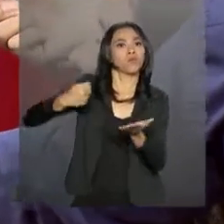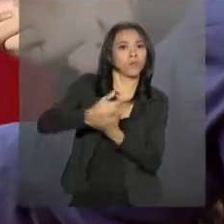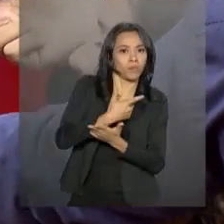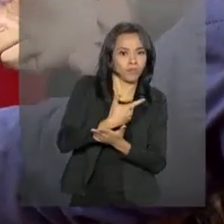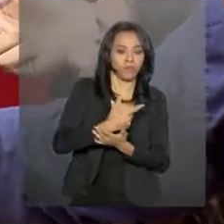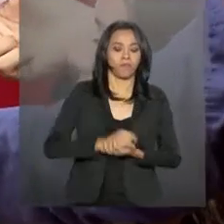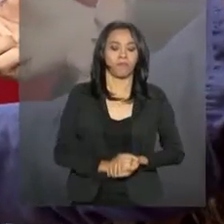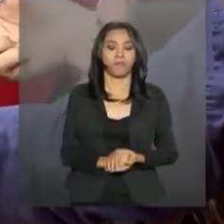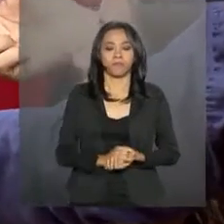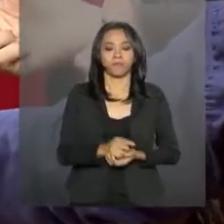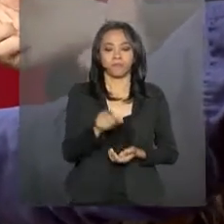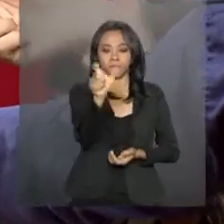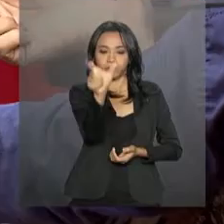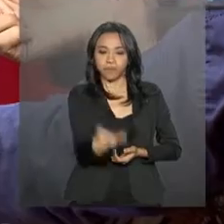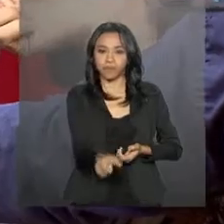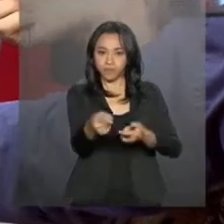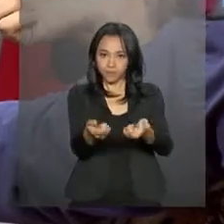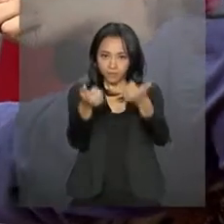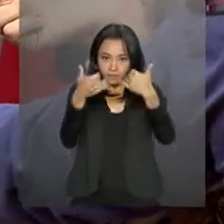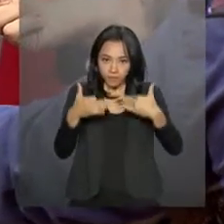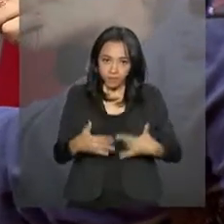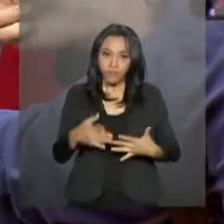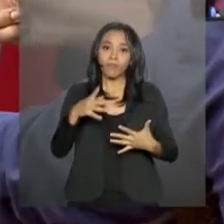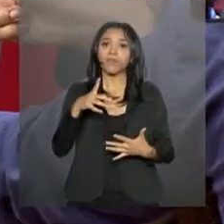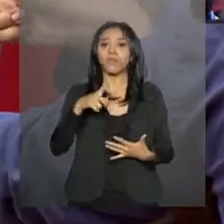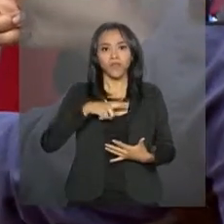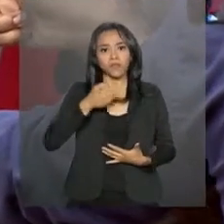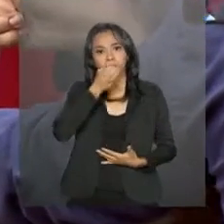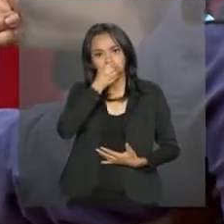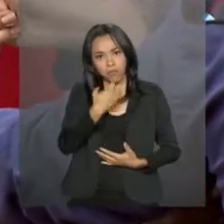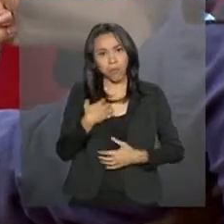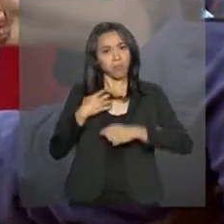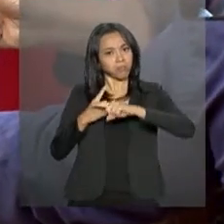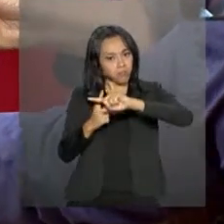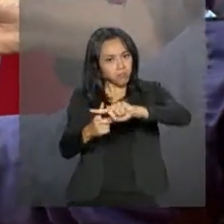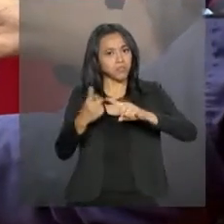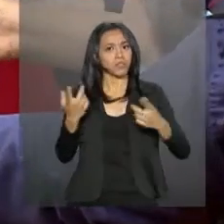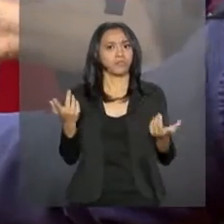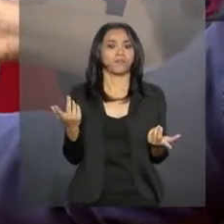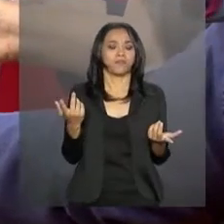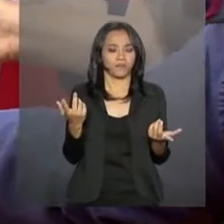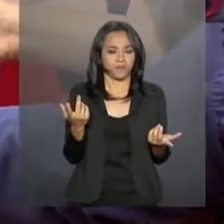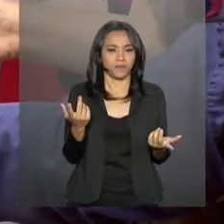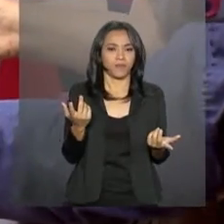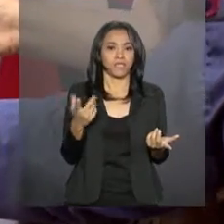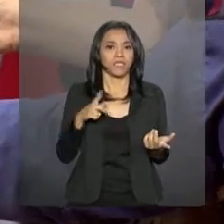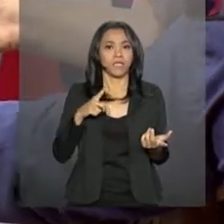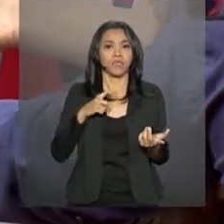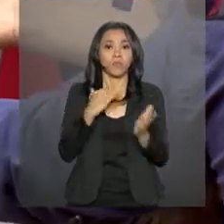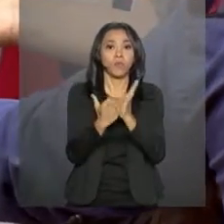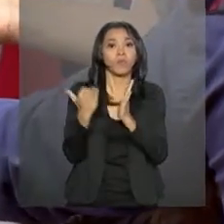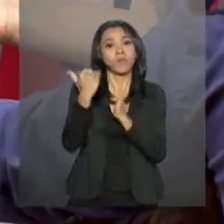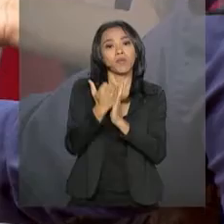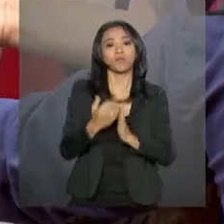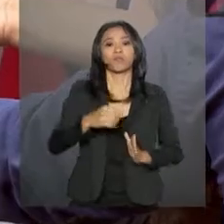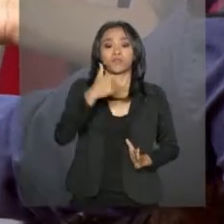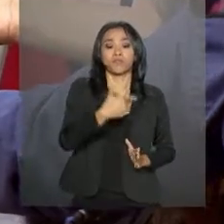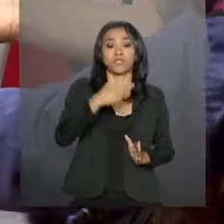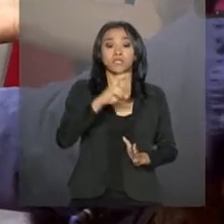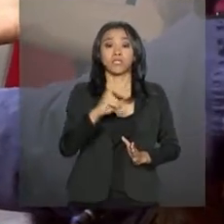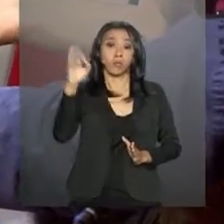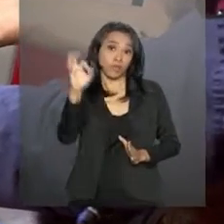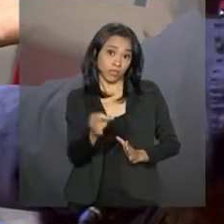de novembro teve um desempenho muito positivo com crescimento de 25% das exportações